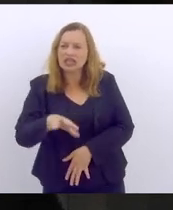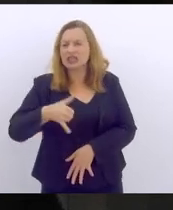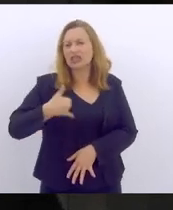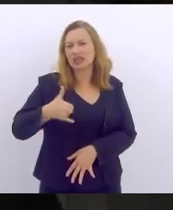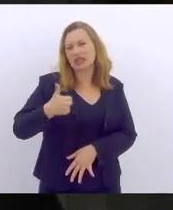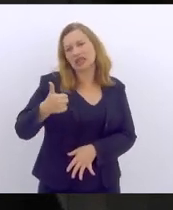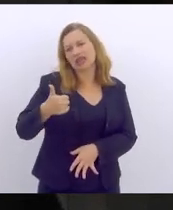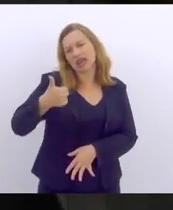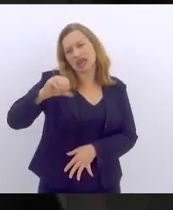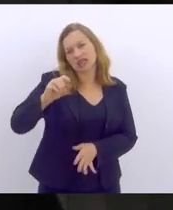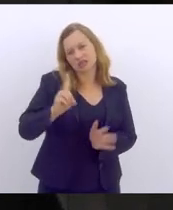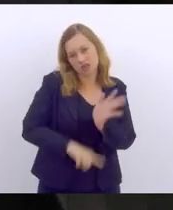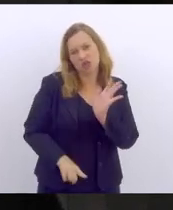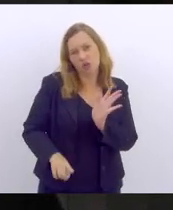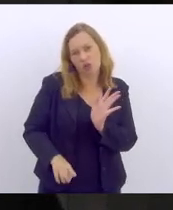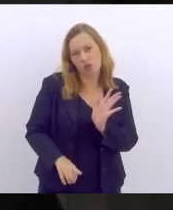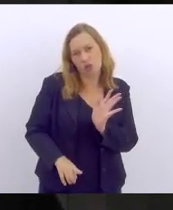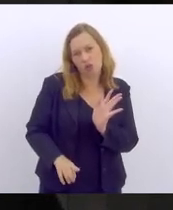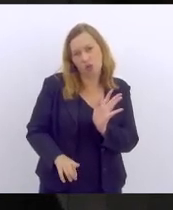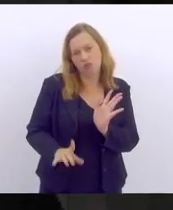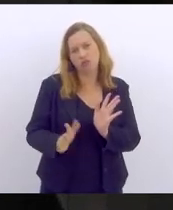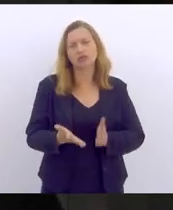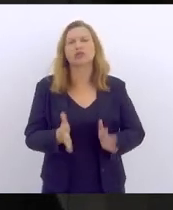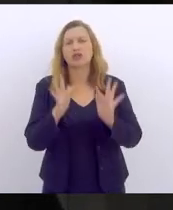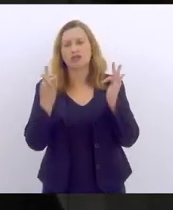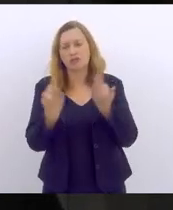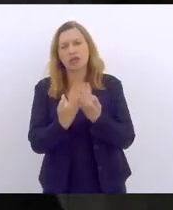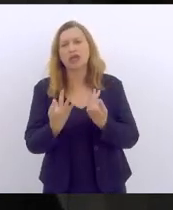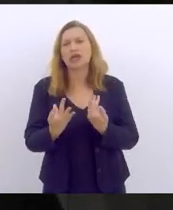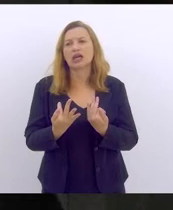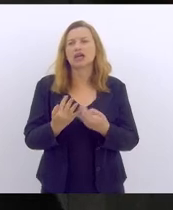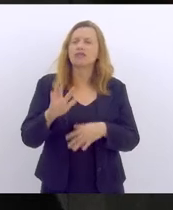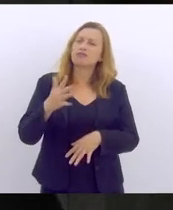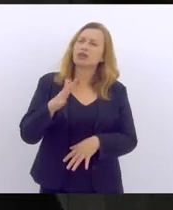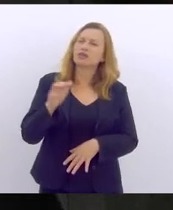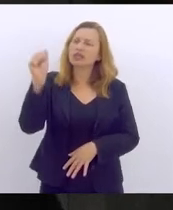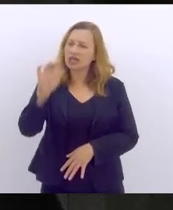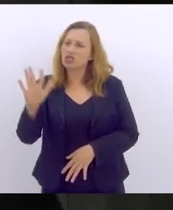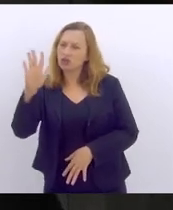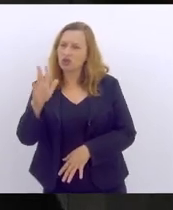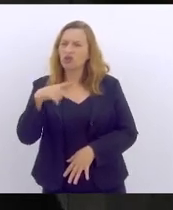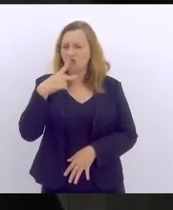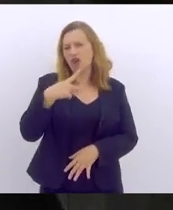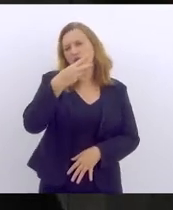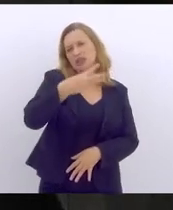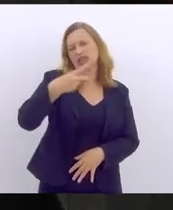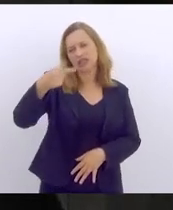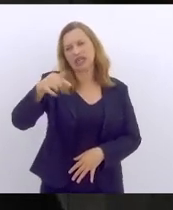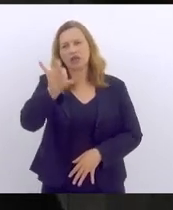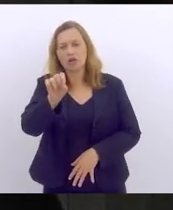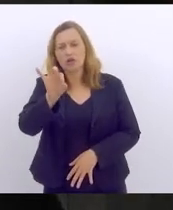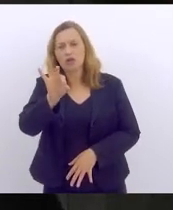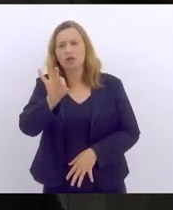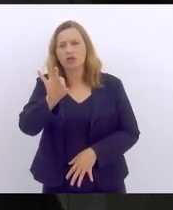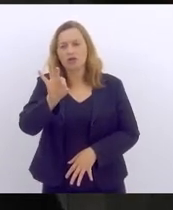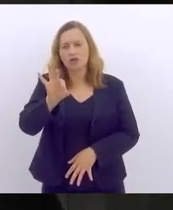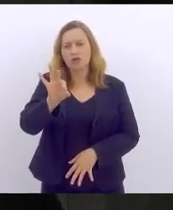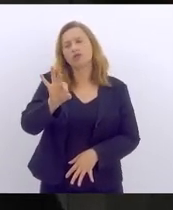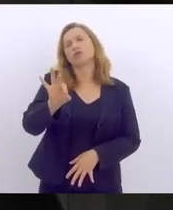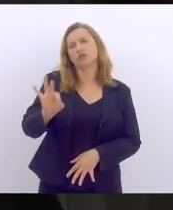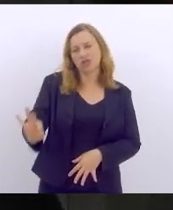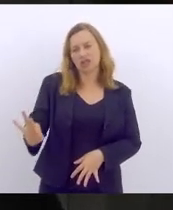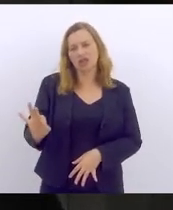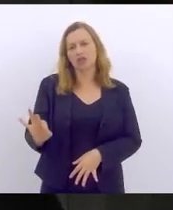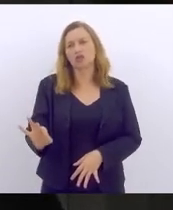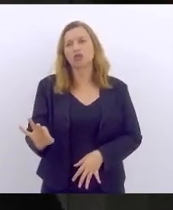anos domicílios com crianças menores de 10 anos a média Nacional como eu falei é de 37.8 por cento no Rio de Janeiro